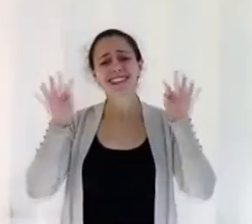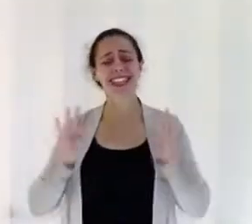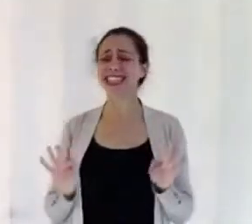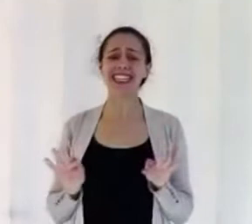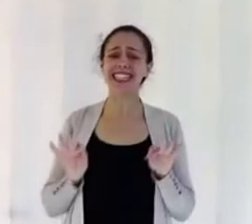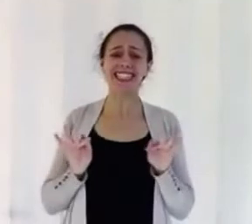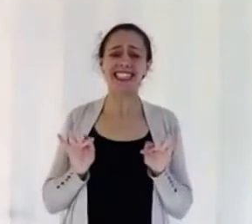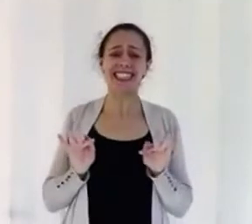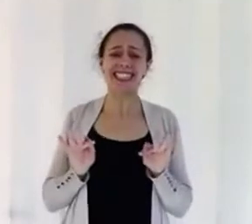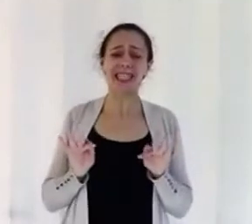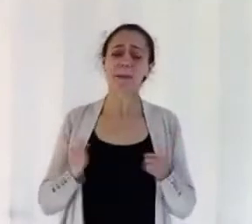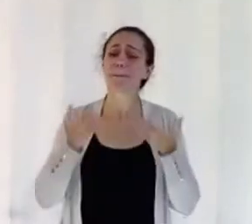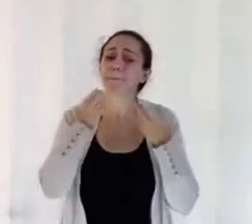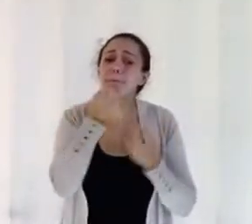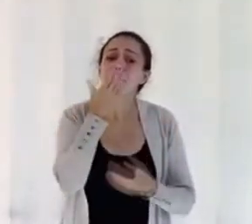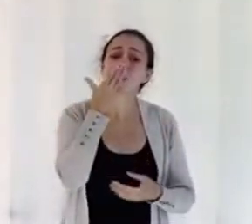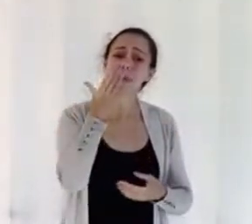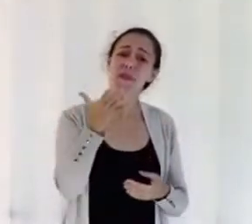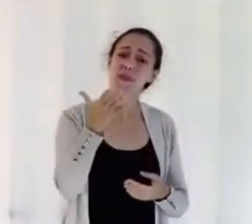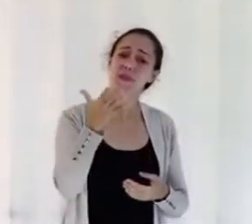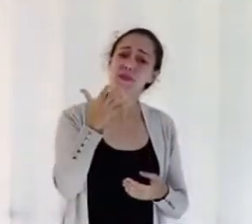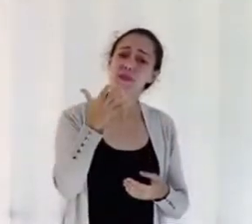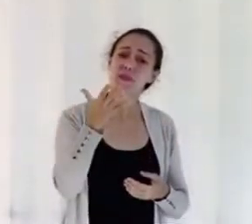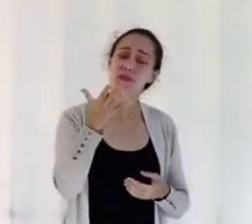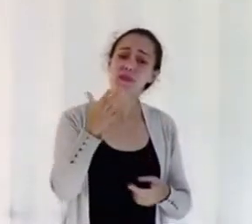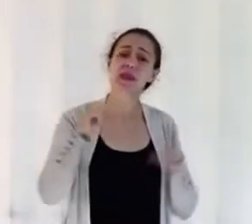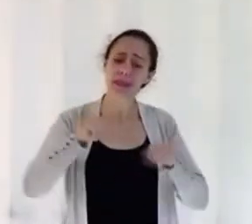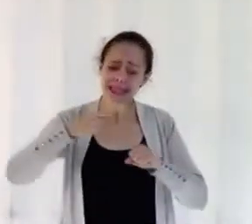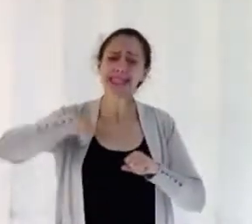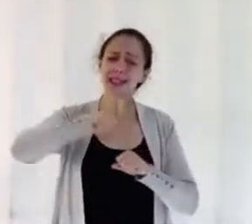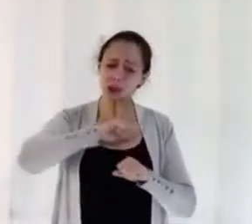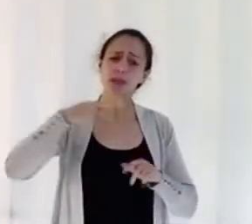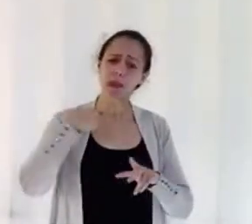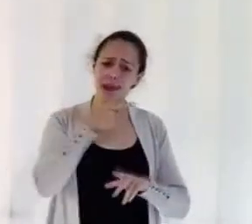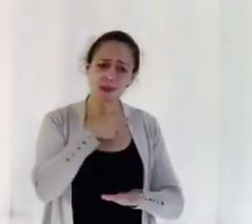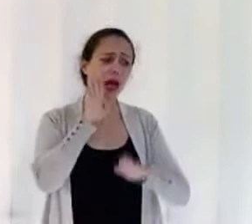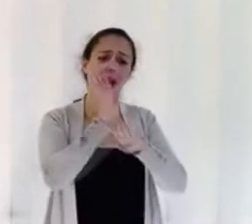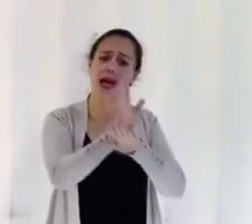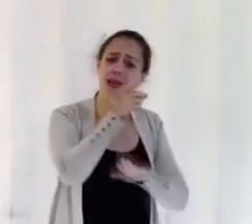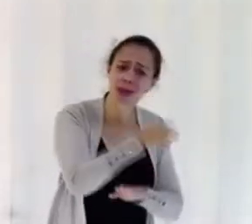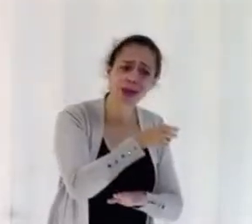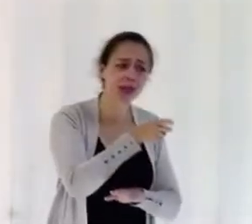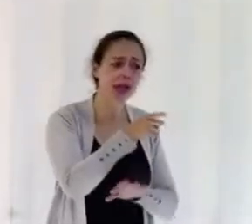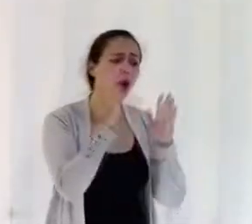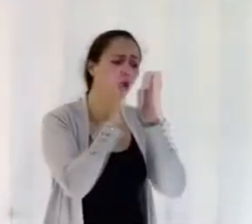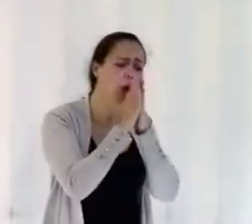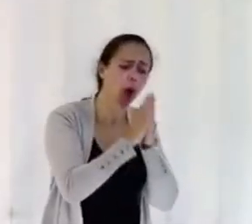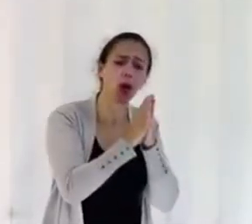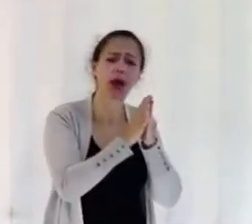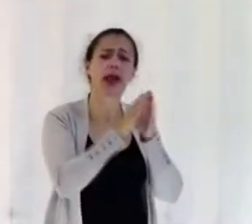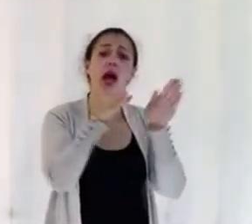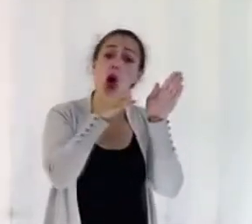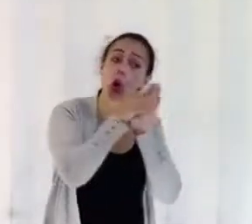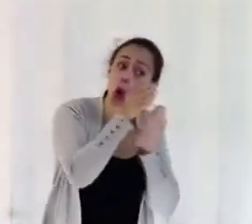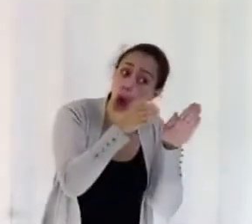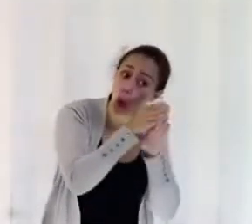com esse olhar para essa situação. Veja se isso é bom ou ruim. Nós somos chamados para aconselhar o rebanho. Nós